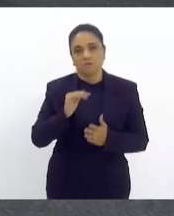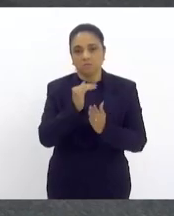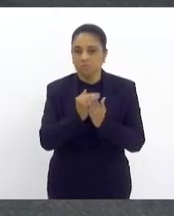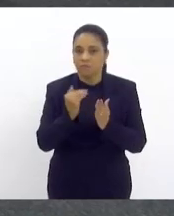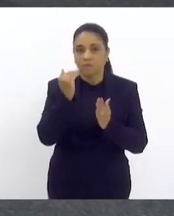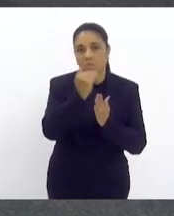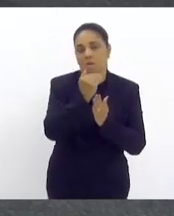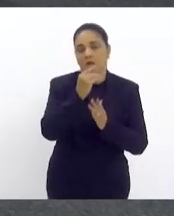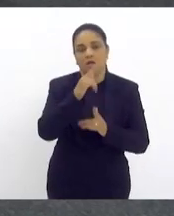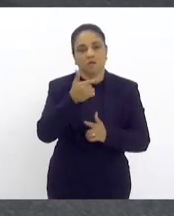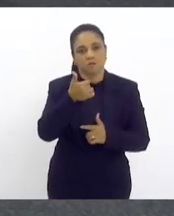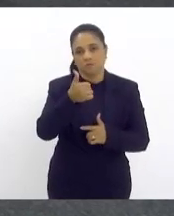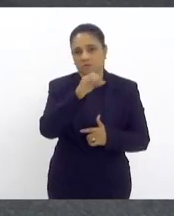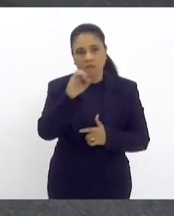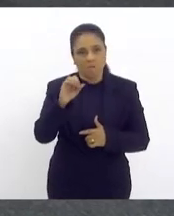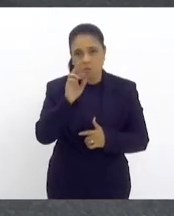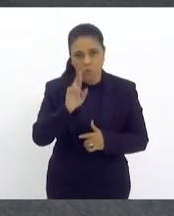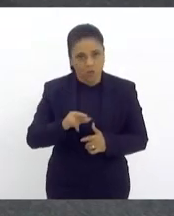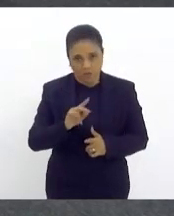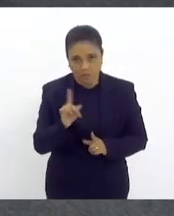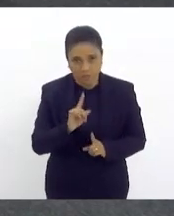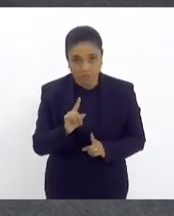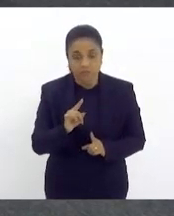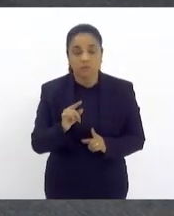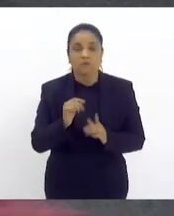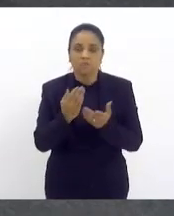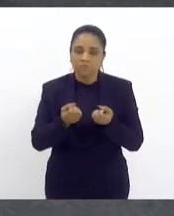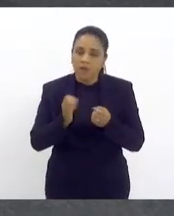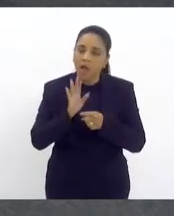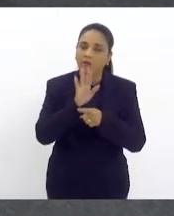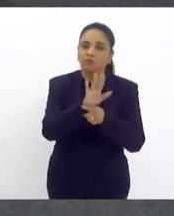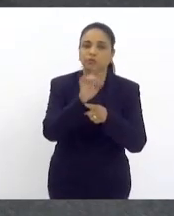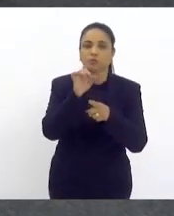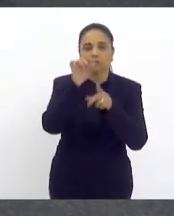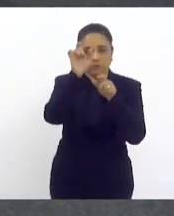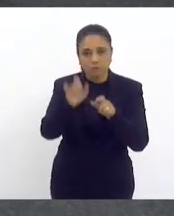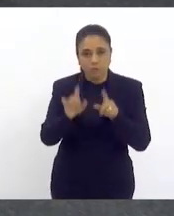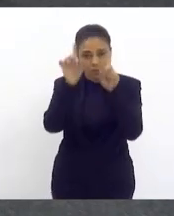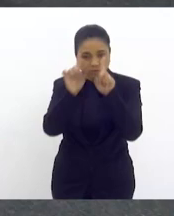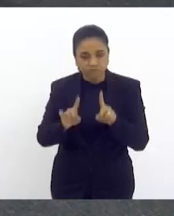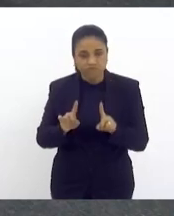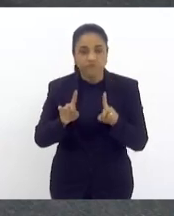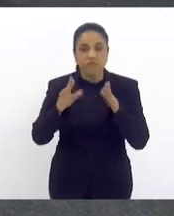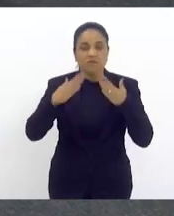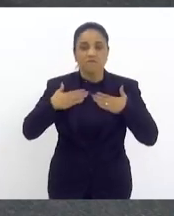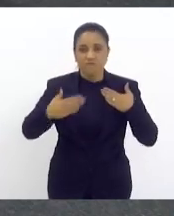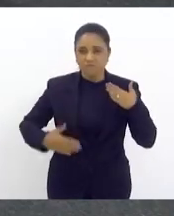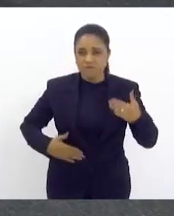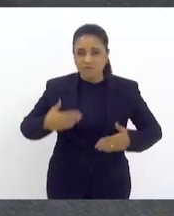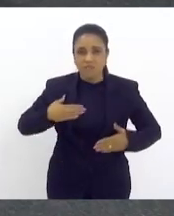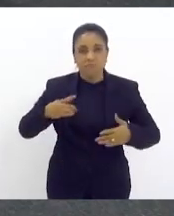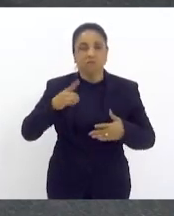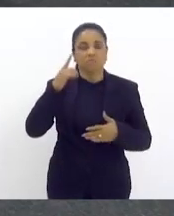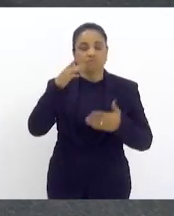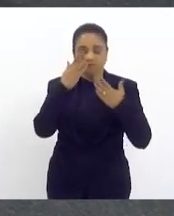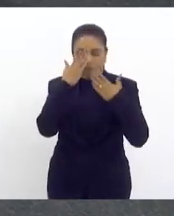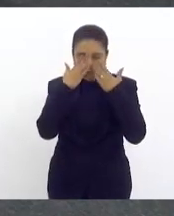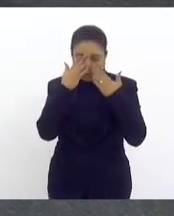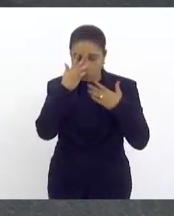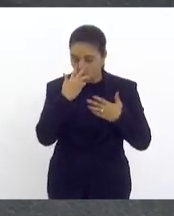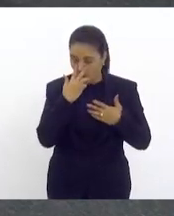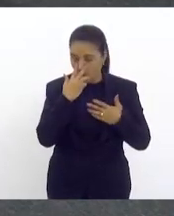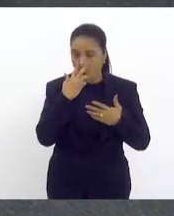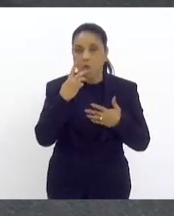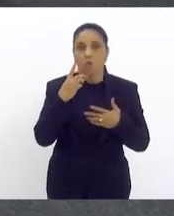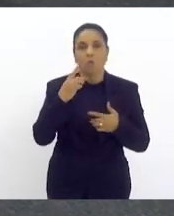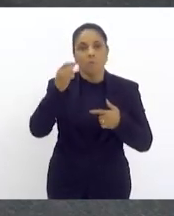de 100 mil reais contemplando benefício as pessoas com deficiência física visual auditiva mental Severa e